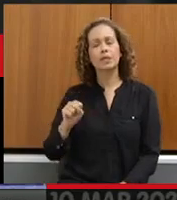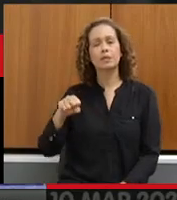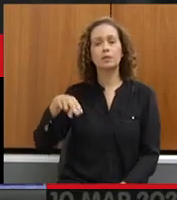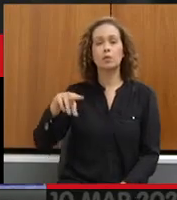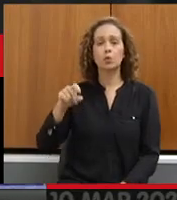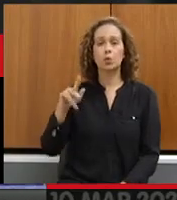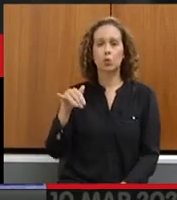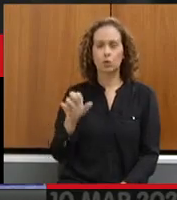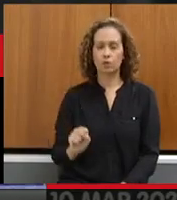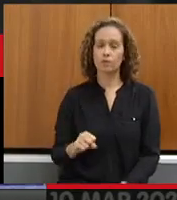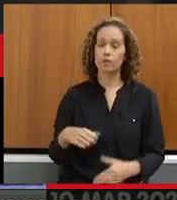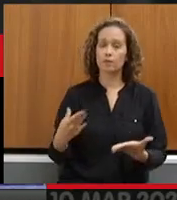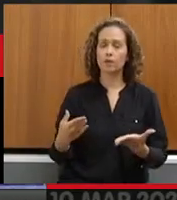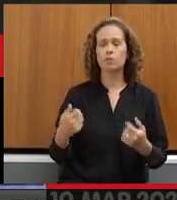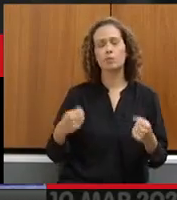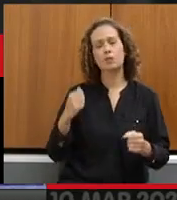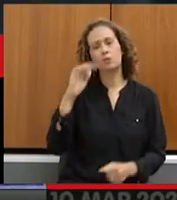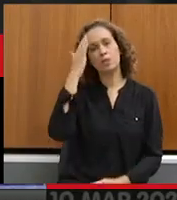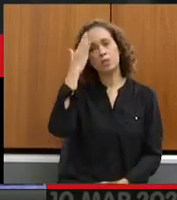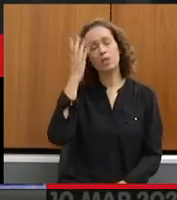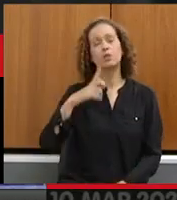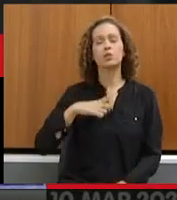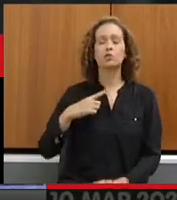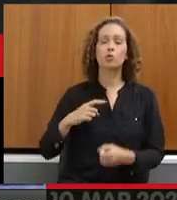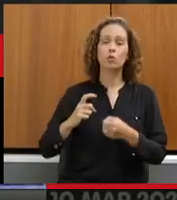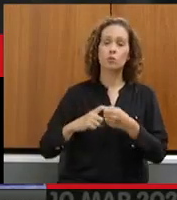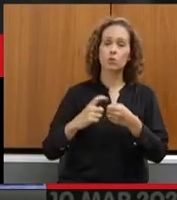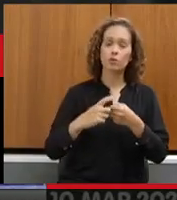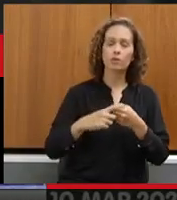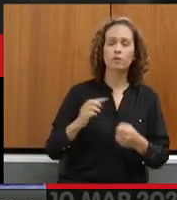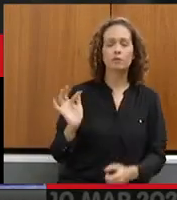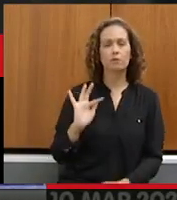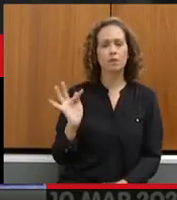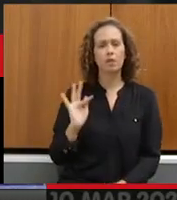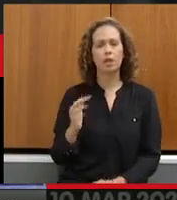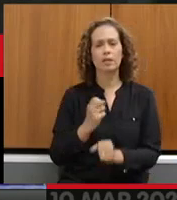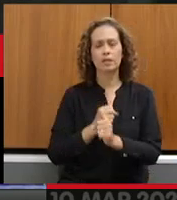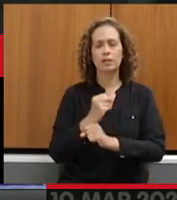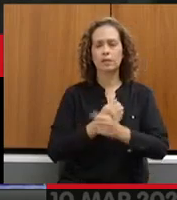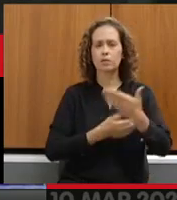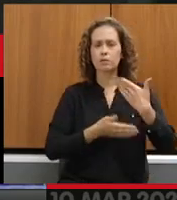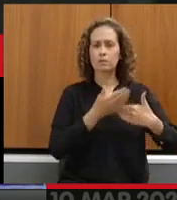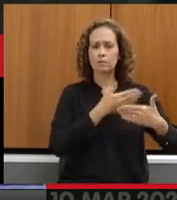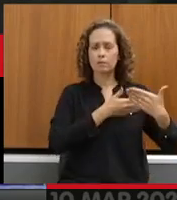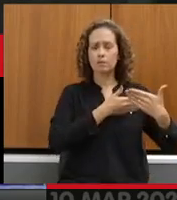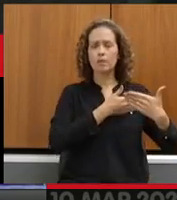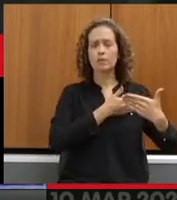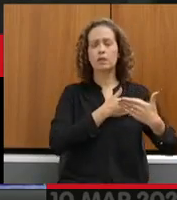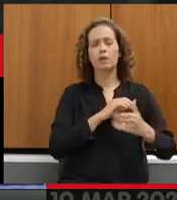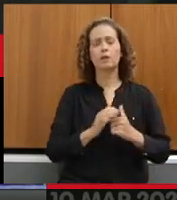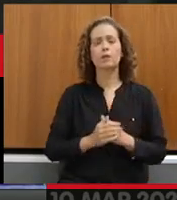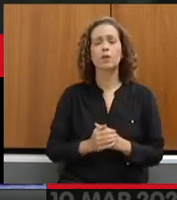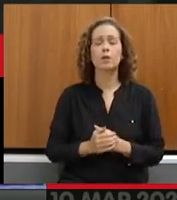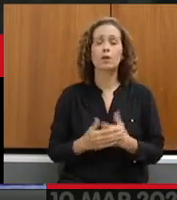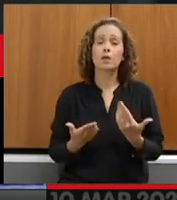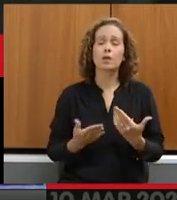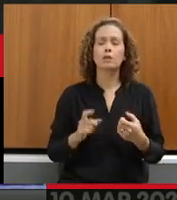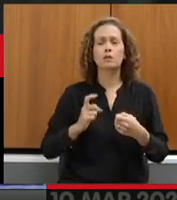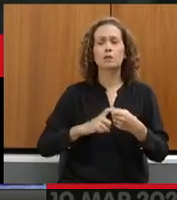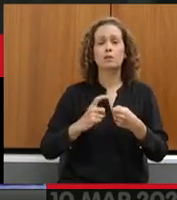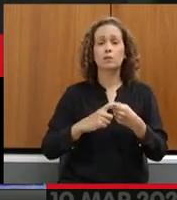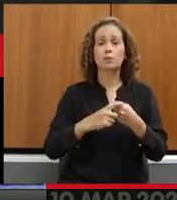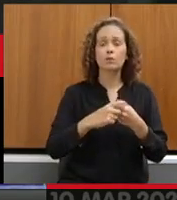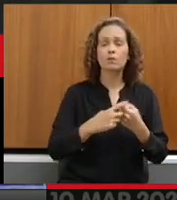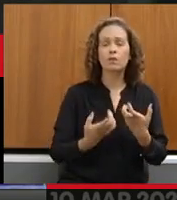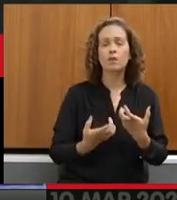nós temos convênios Federais e os cultivar os anos anteriores Essa gestão e muito desses convênios eles tiveram